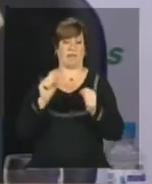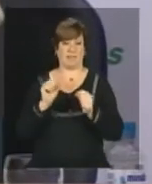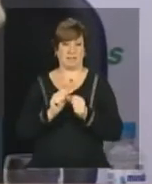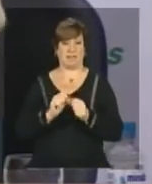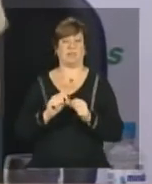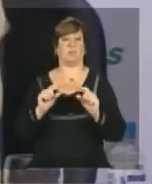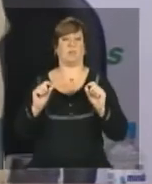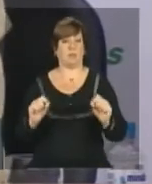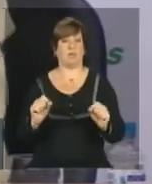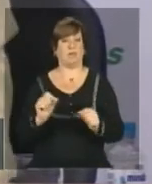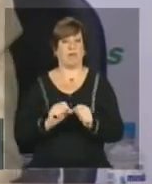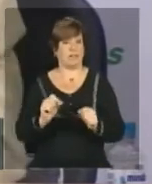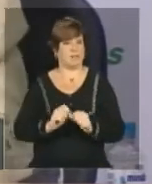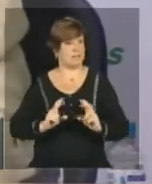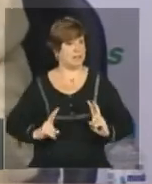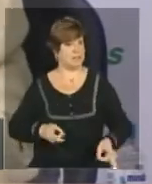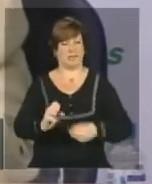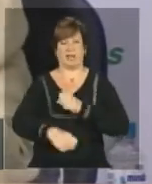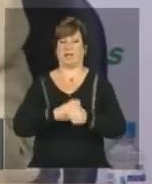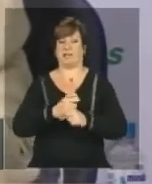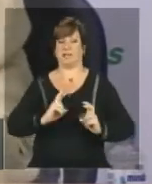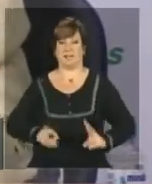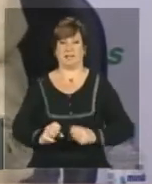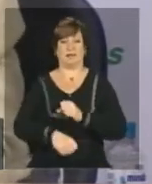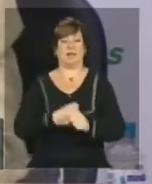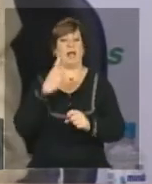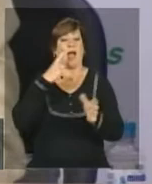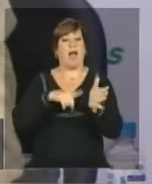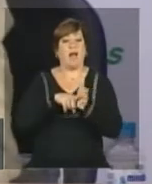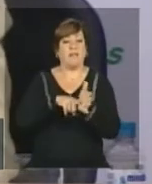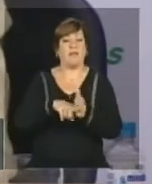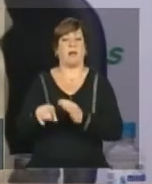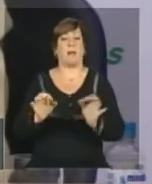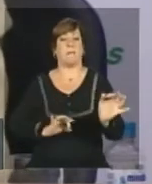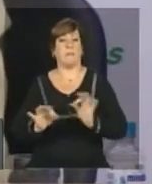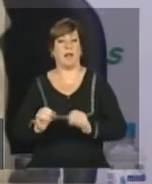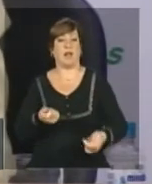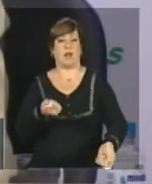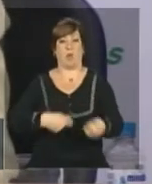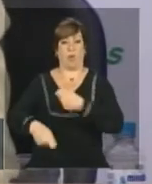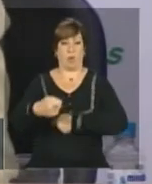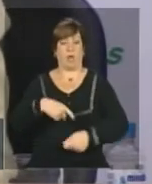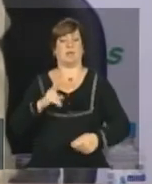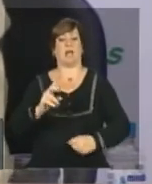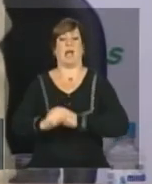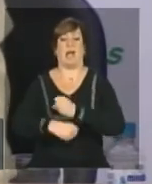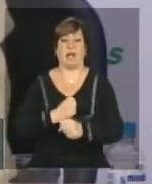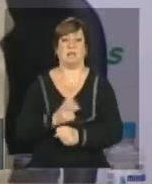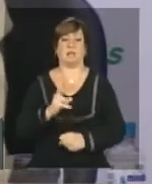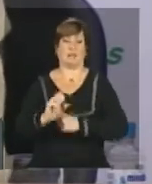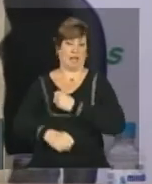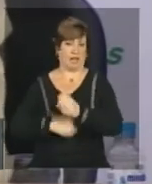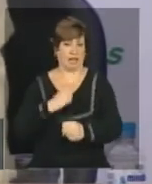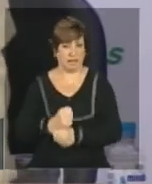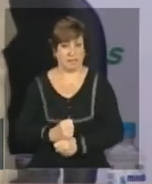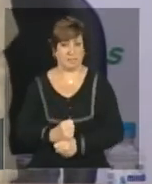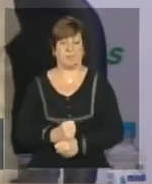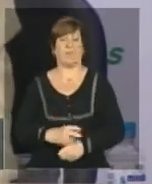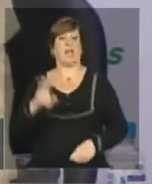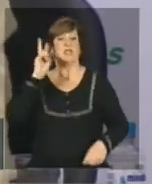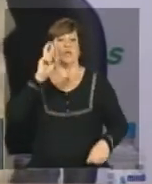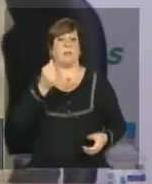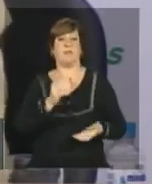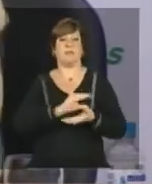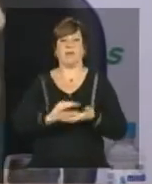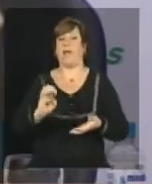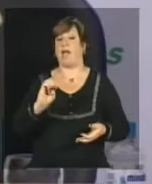fazemos todos os anos, é a avaliação do plano de negócios ano a ano, e a questão do investimento